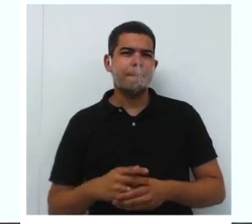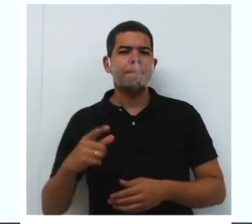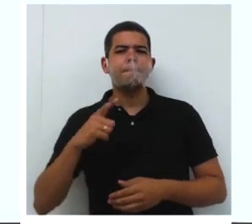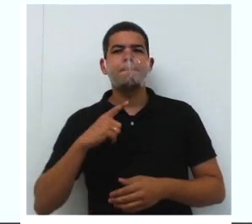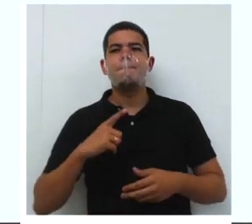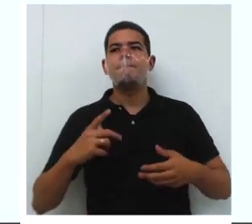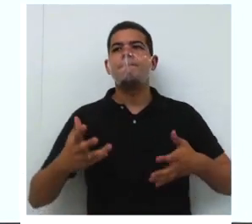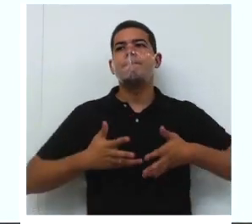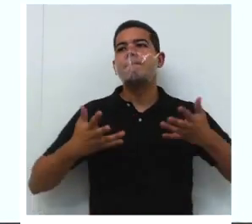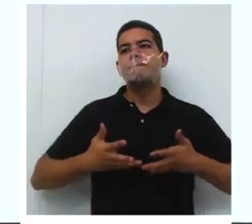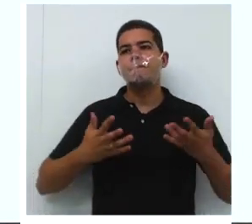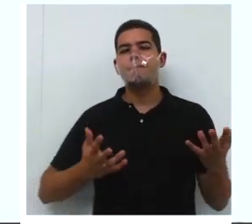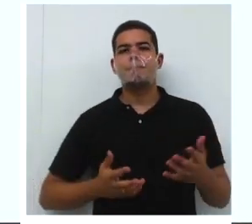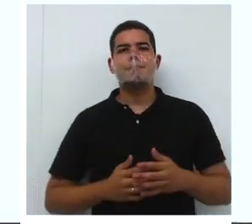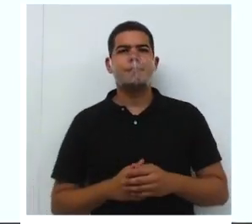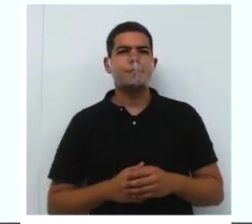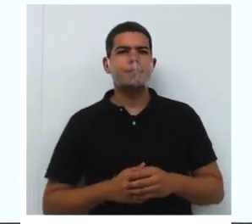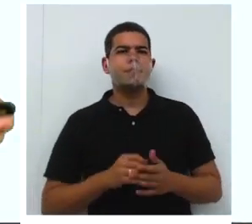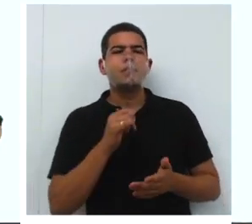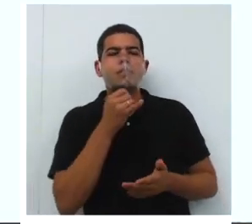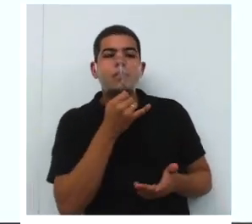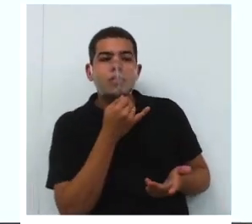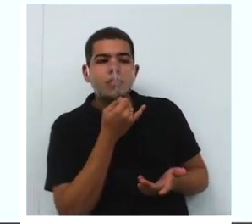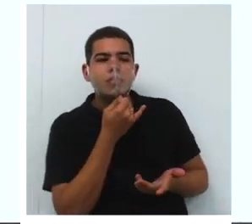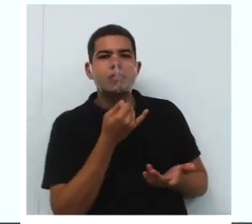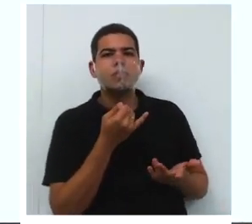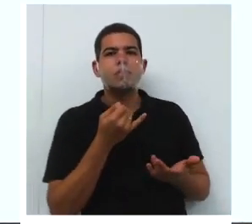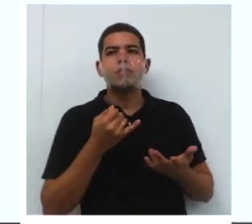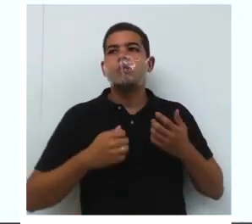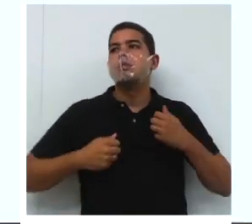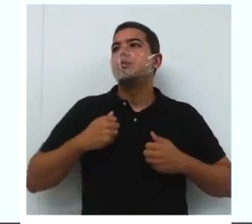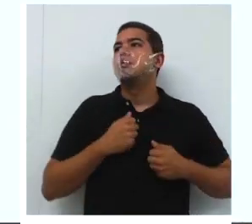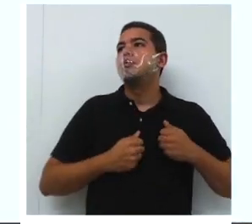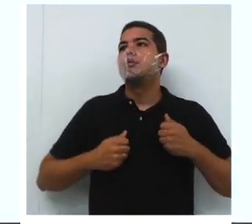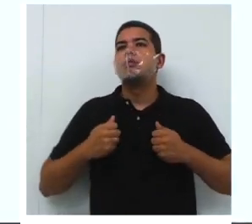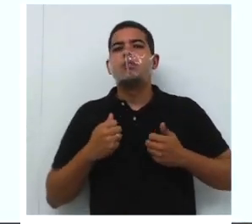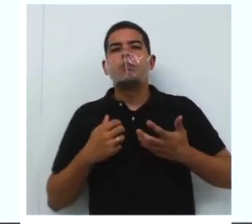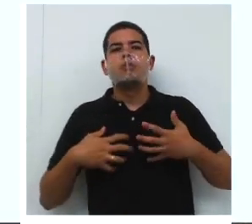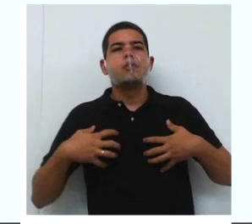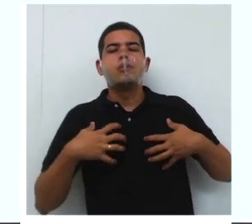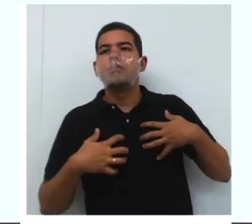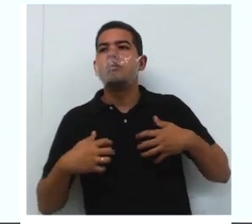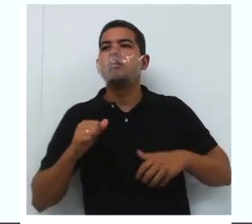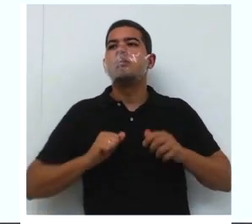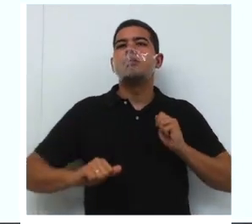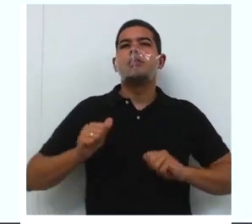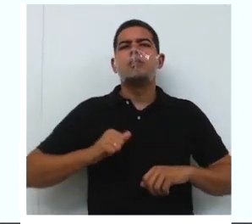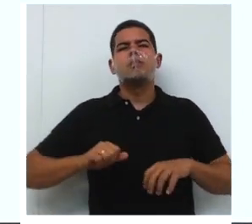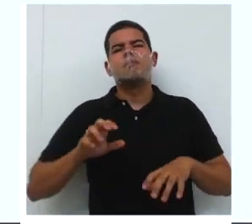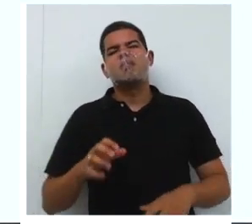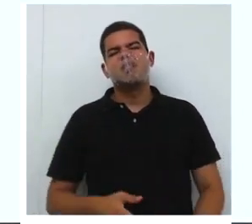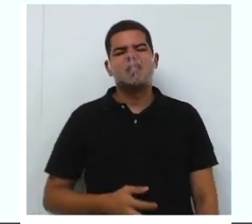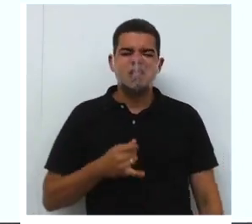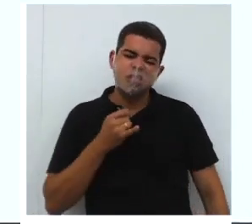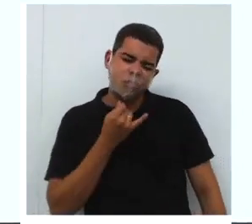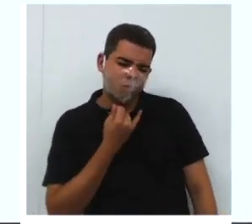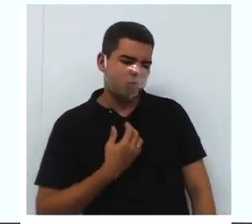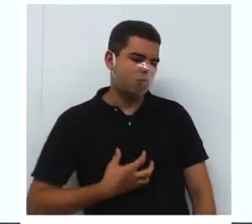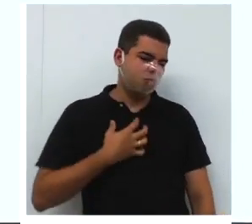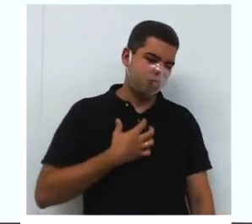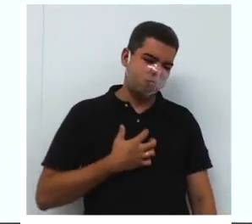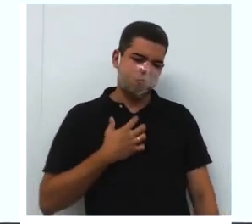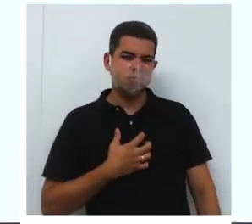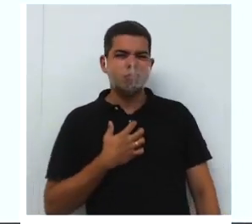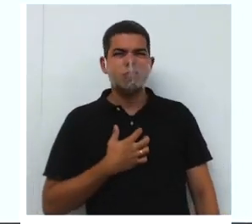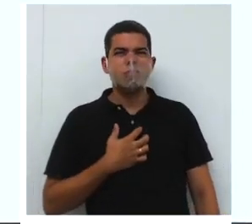você está contente, se você está triste, se você está ansioso, às vezes o que? Chateado com alguma coisa, com raiva